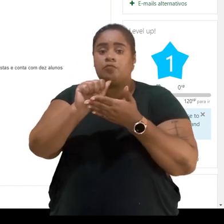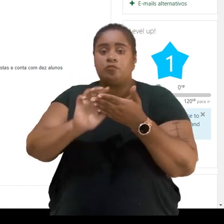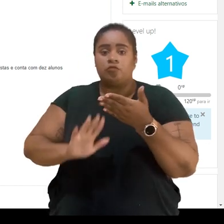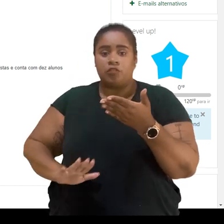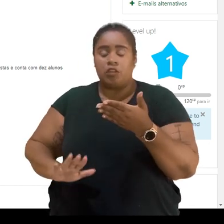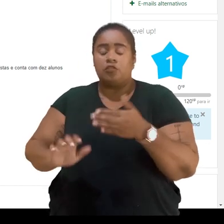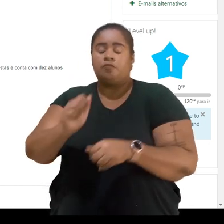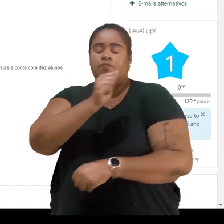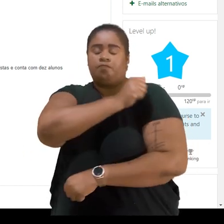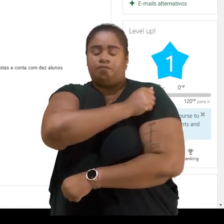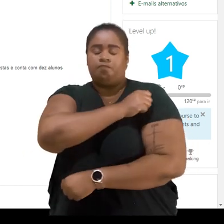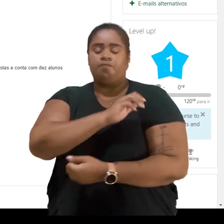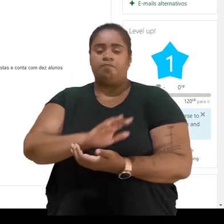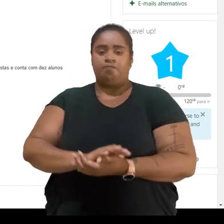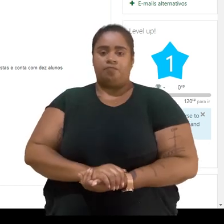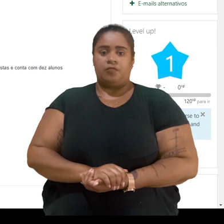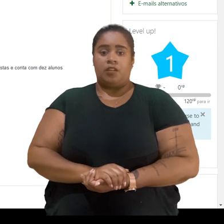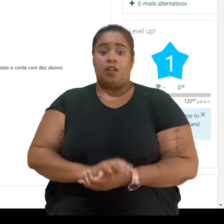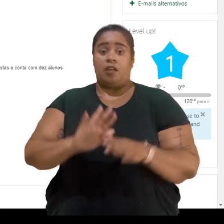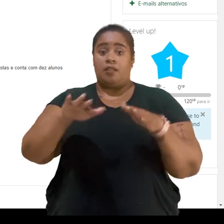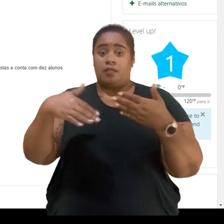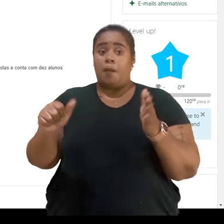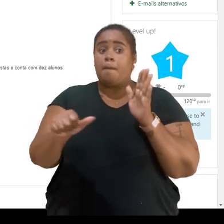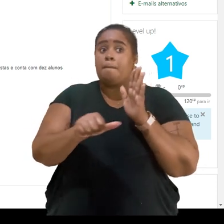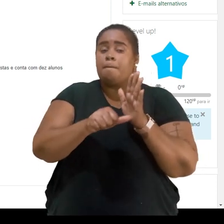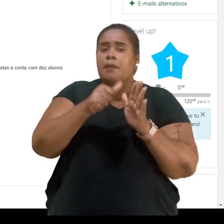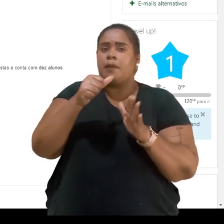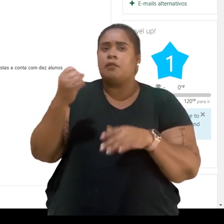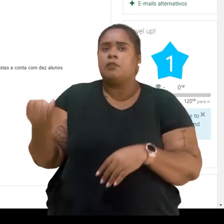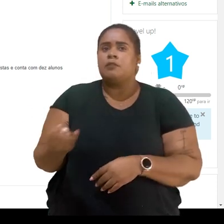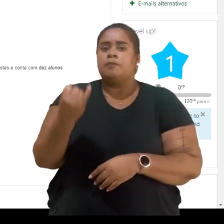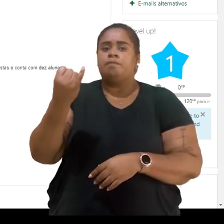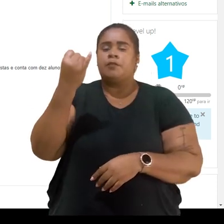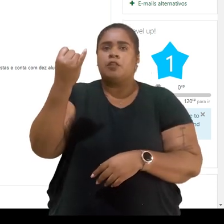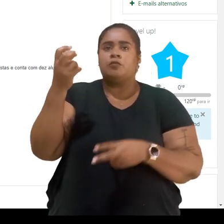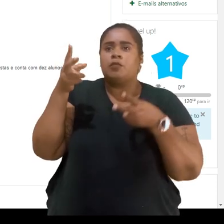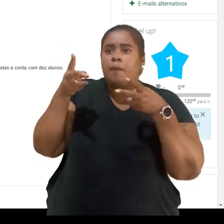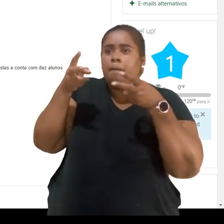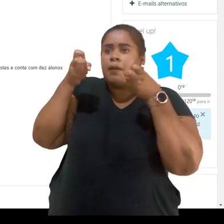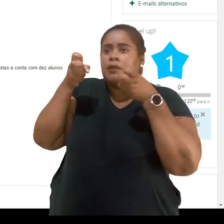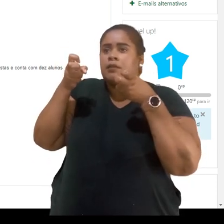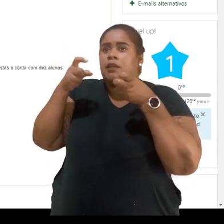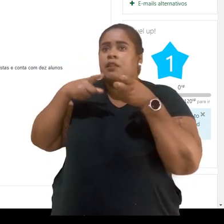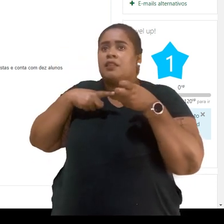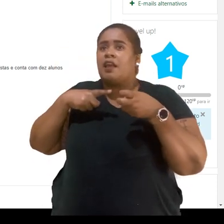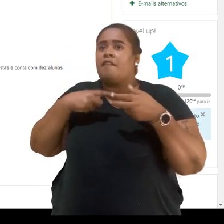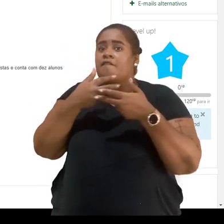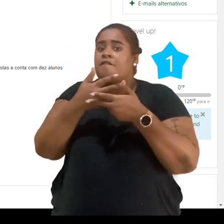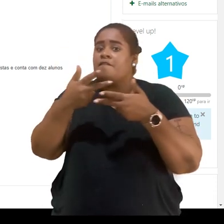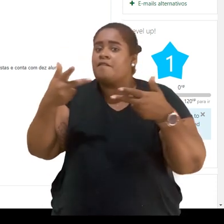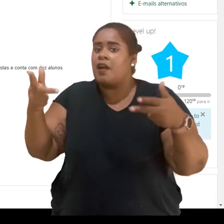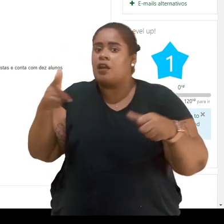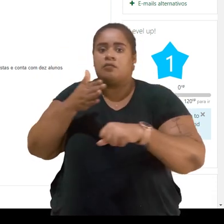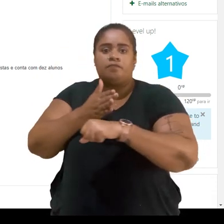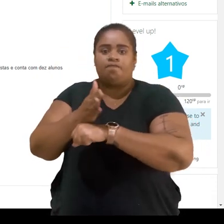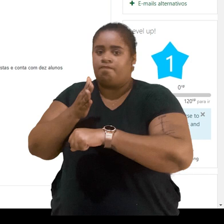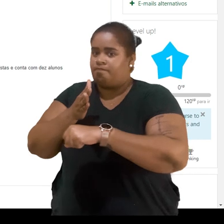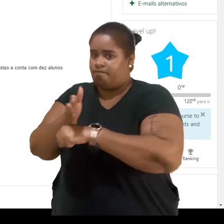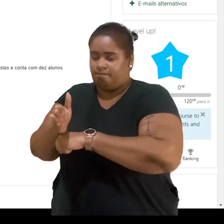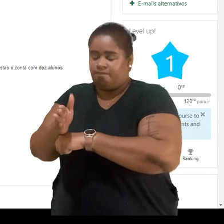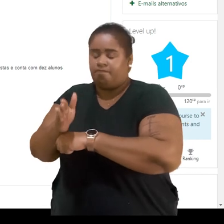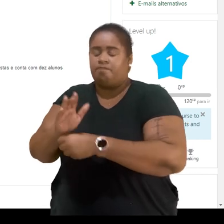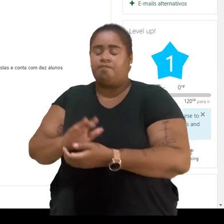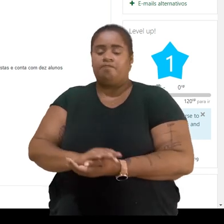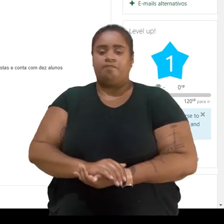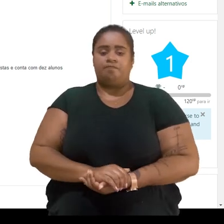também os relatórios de atividades do aluno Então primeiramente é importante que você perceba que